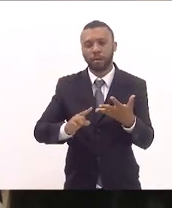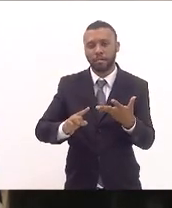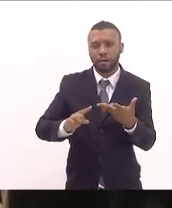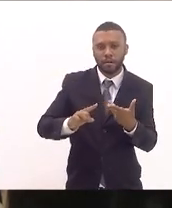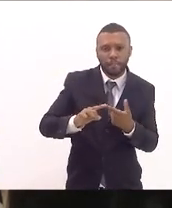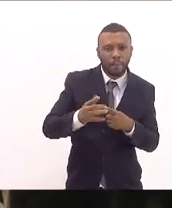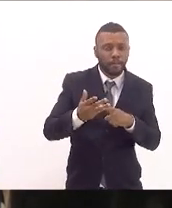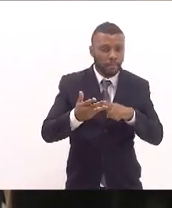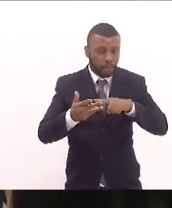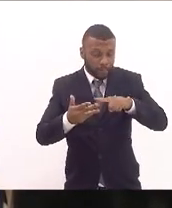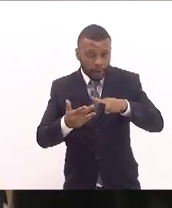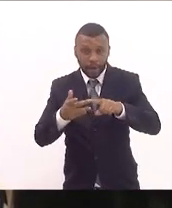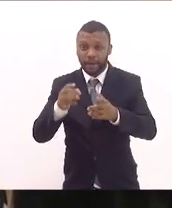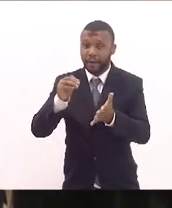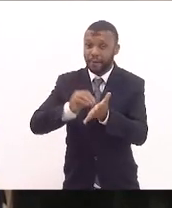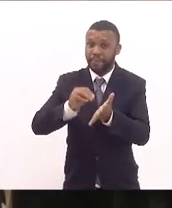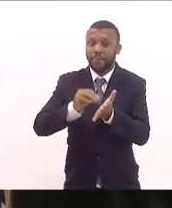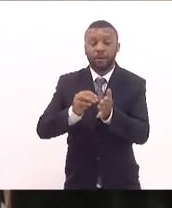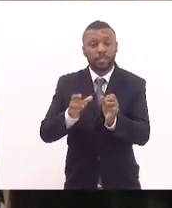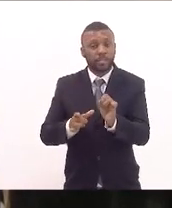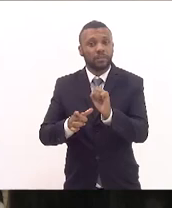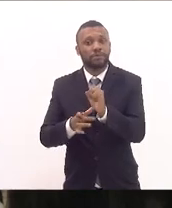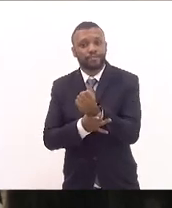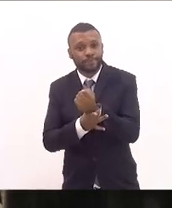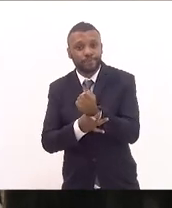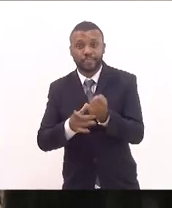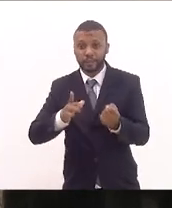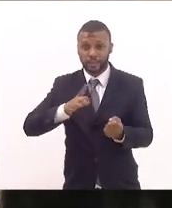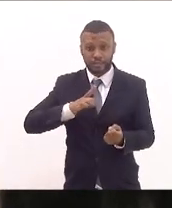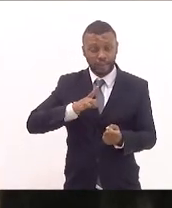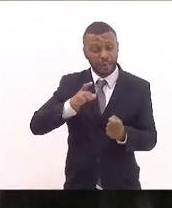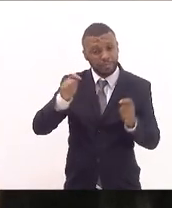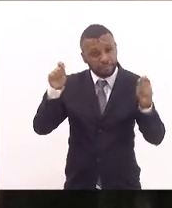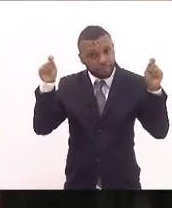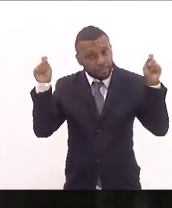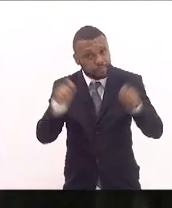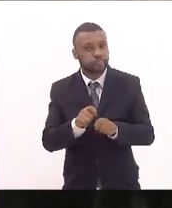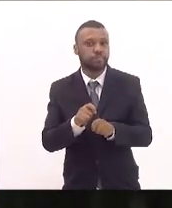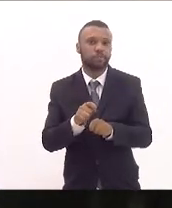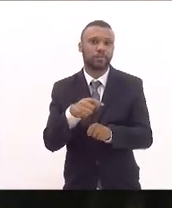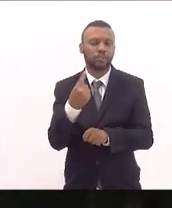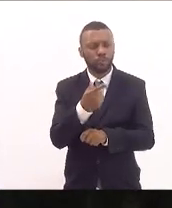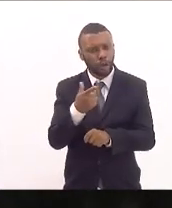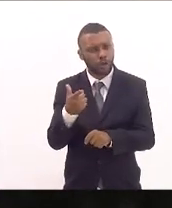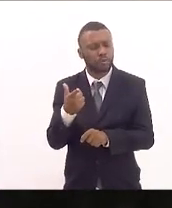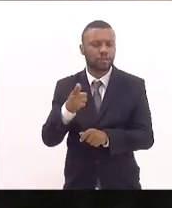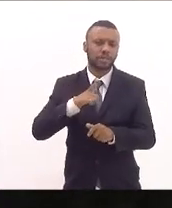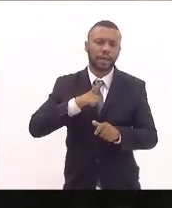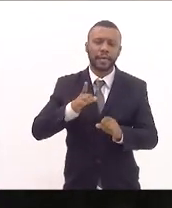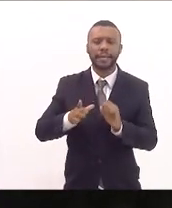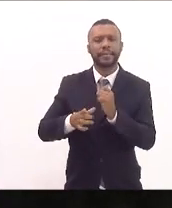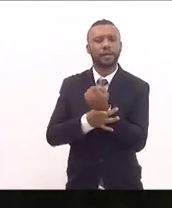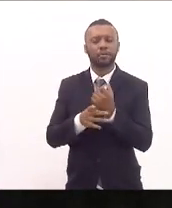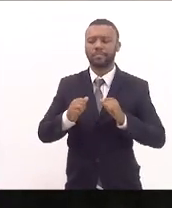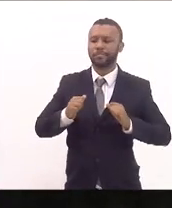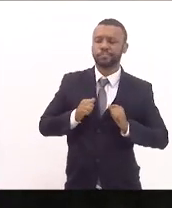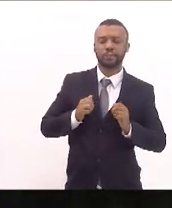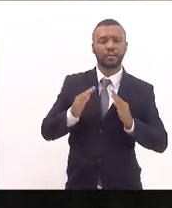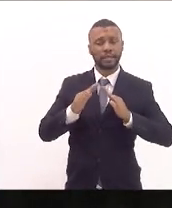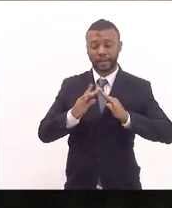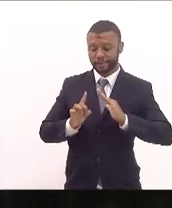insegurança essa falta de ter condições de ficar na porta da sua casa